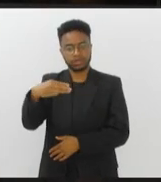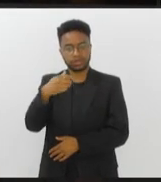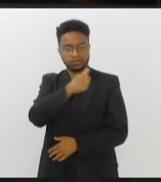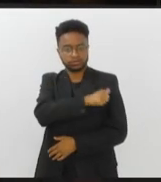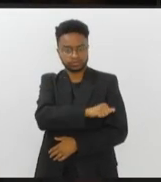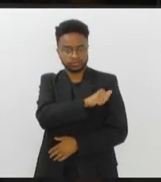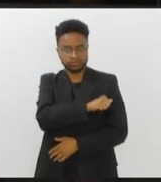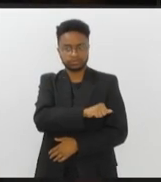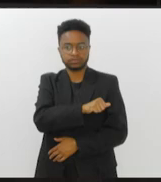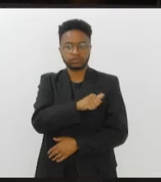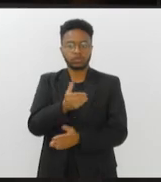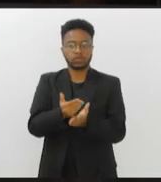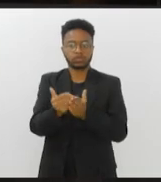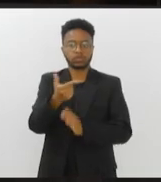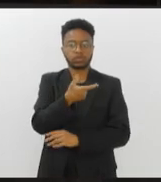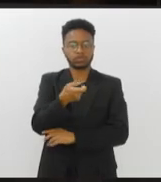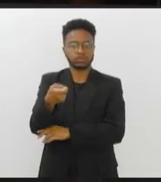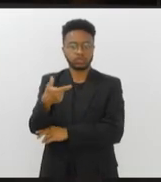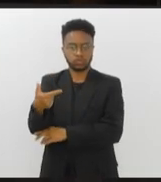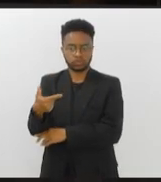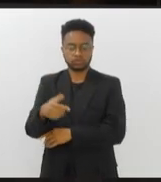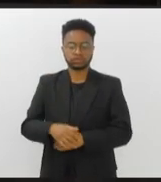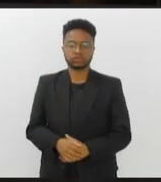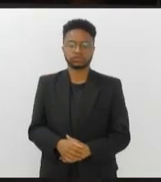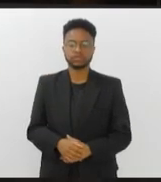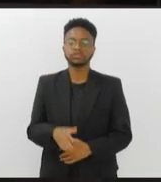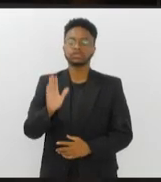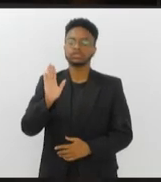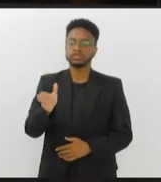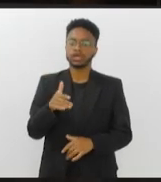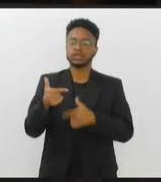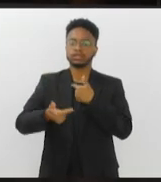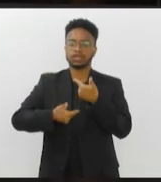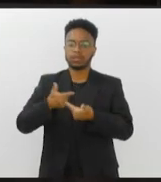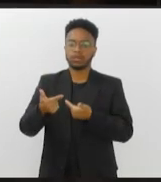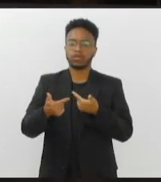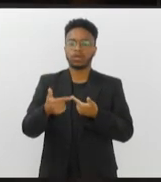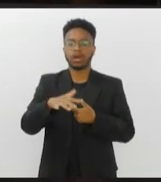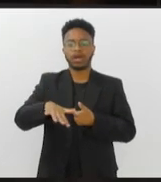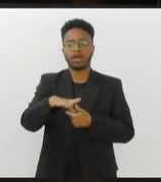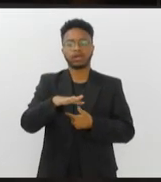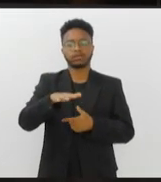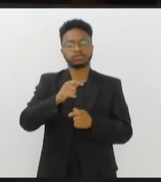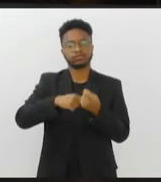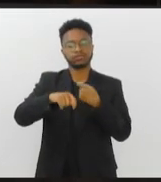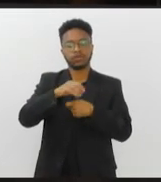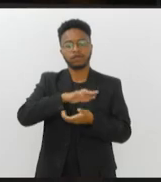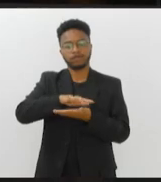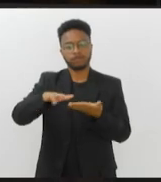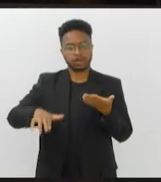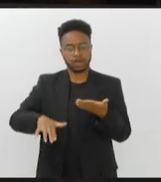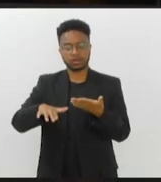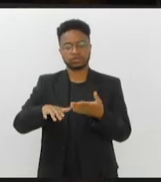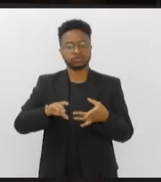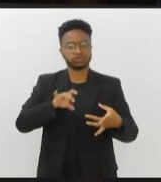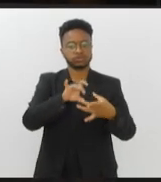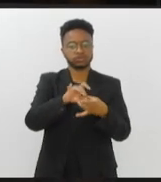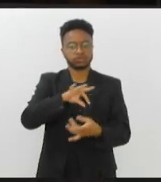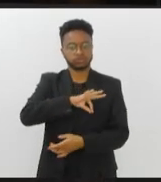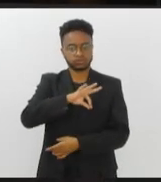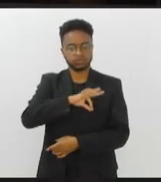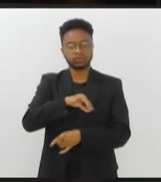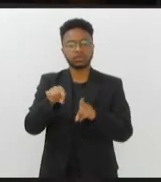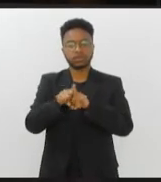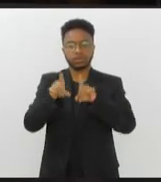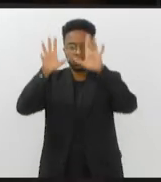Janeiro, desde 2002, já ocupou diversas funções nas áreas administrativa e operacional da corporação, no